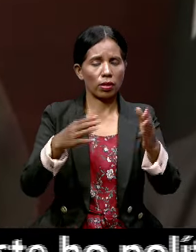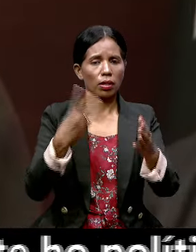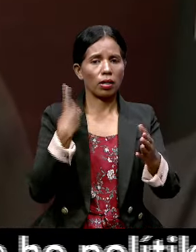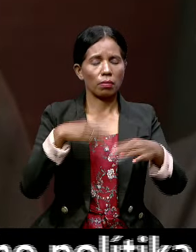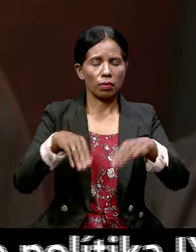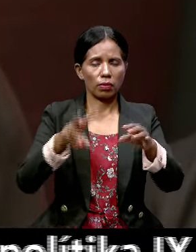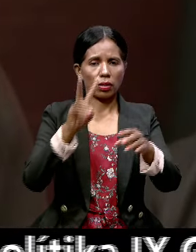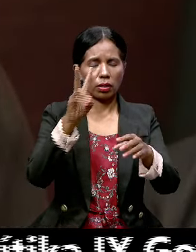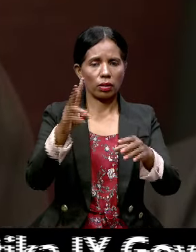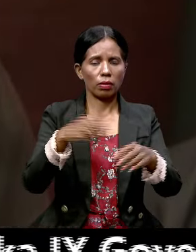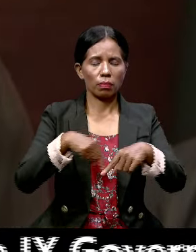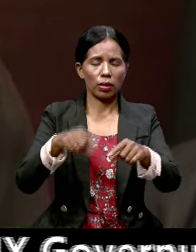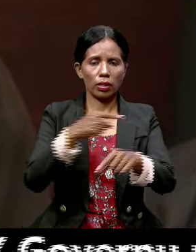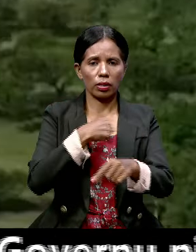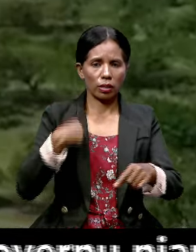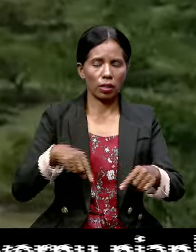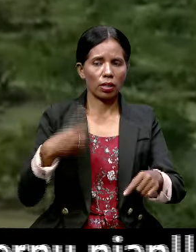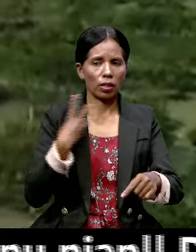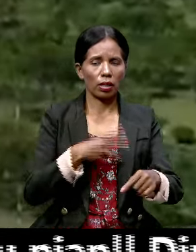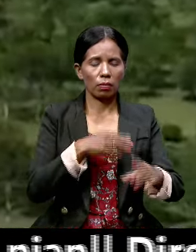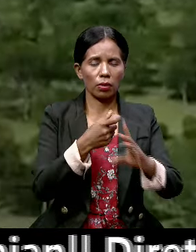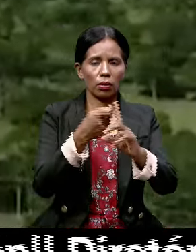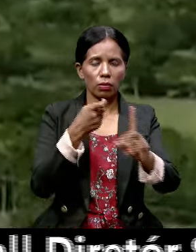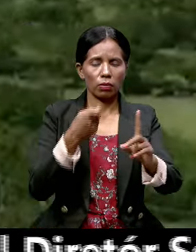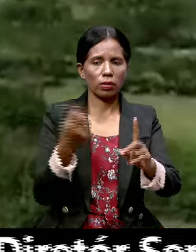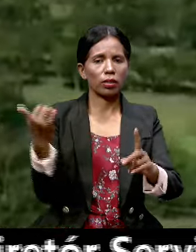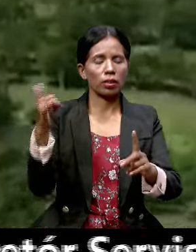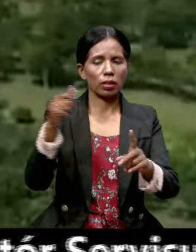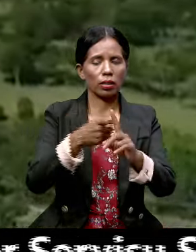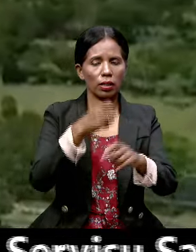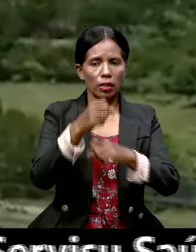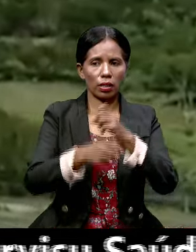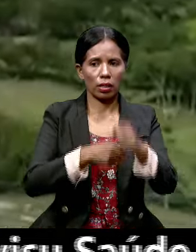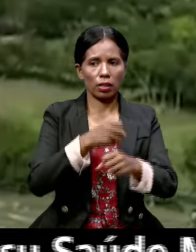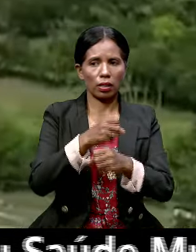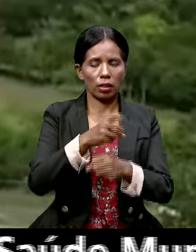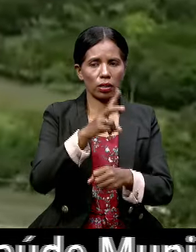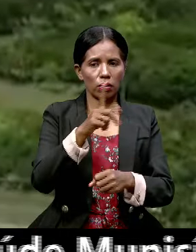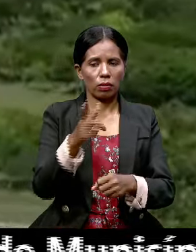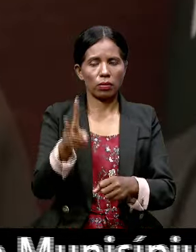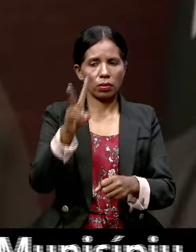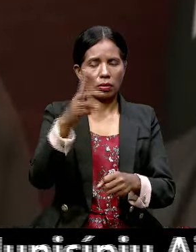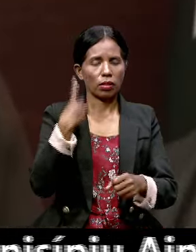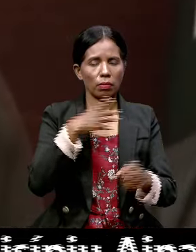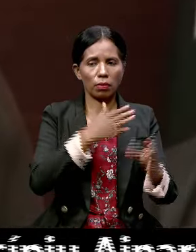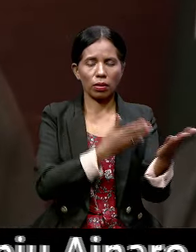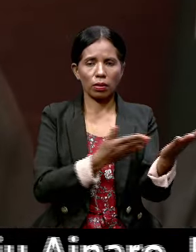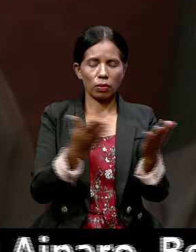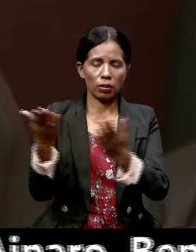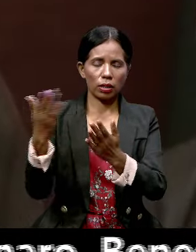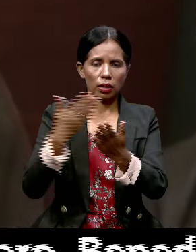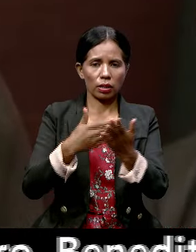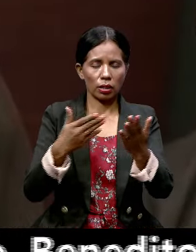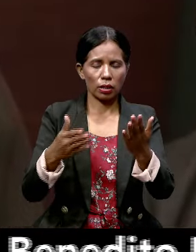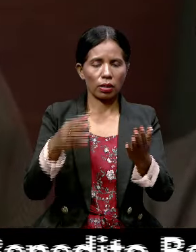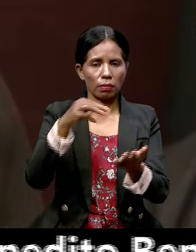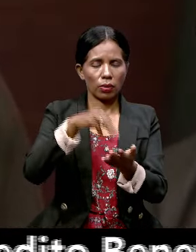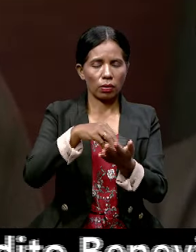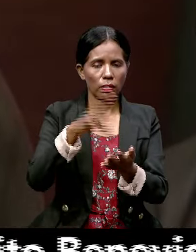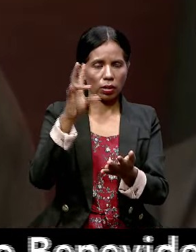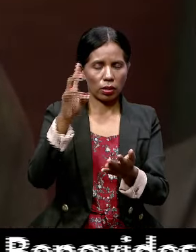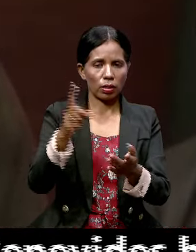la rua liu vacina, anessan a mi importa o xixira. Por exemplo, ia tina de rua ou no recin rua, a mi exporta sasan o valor vilo en situ,